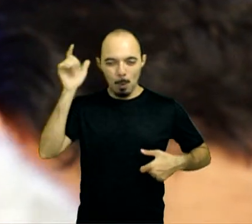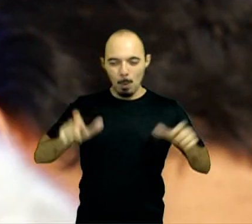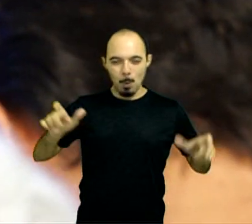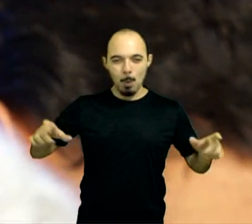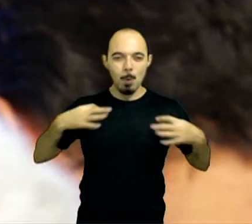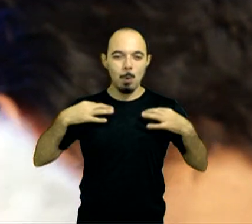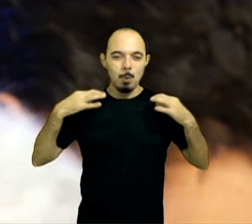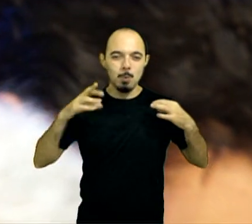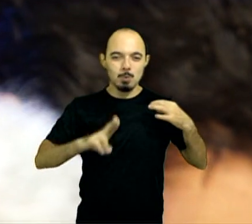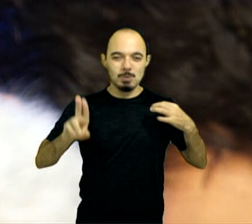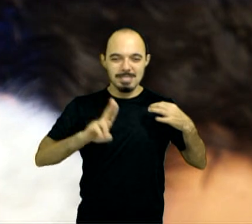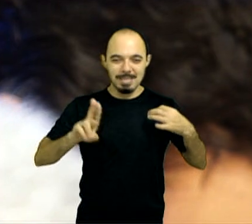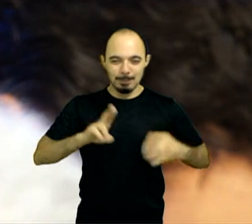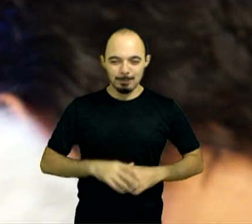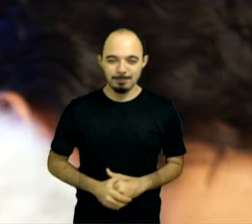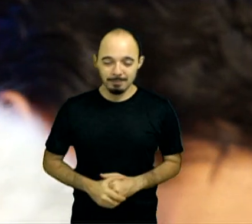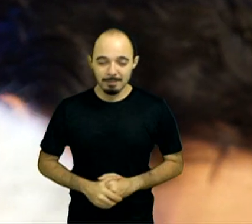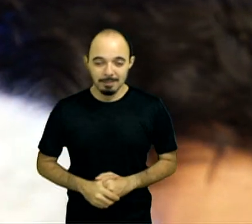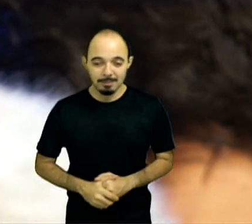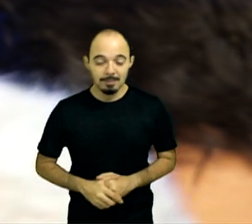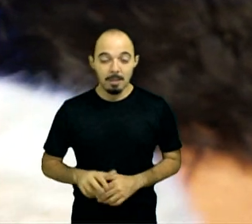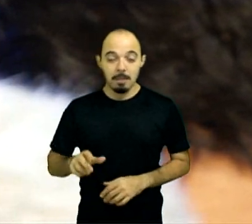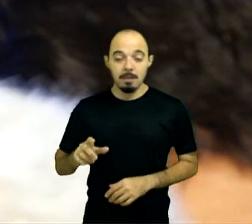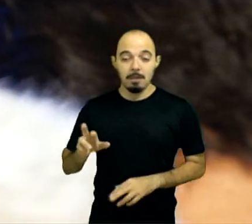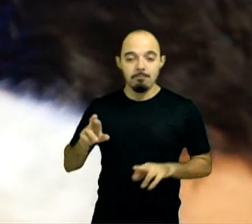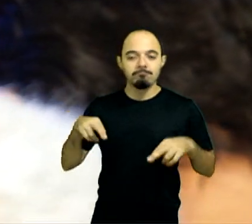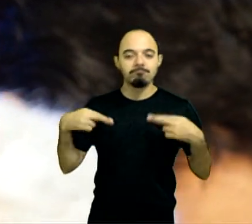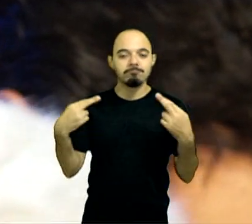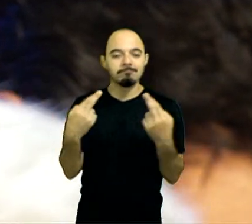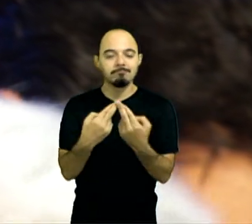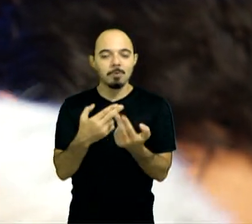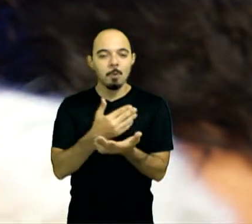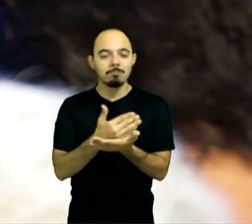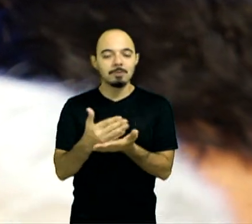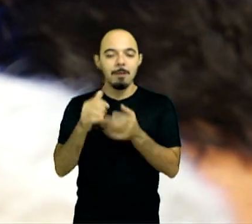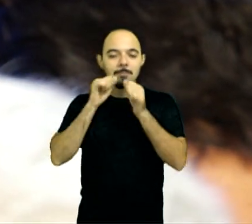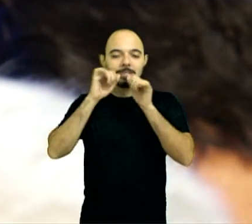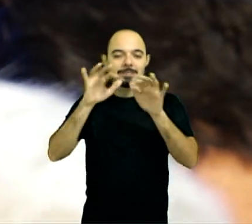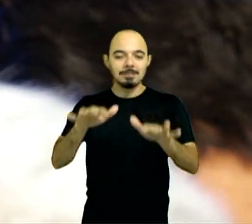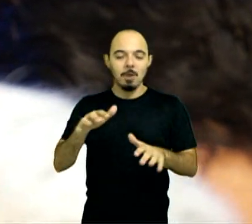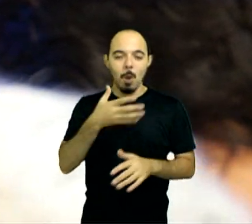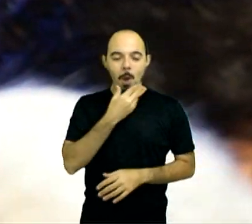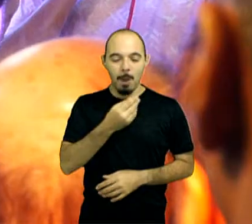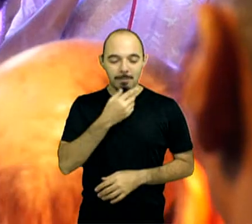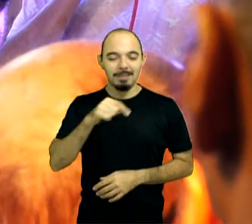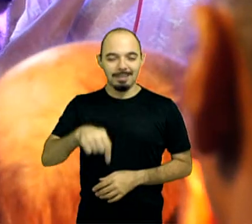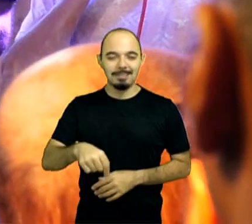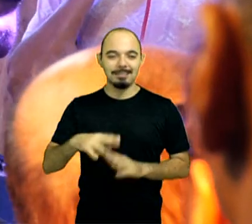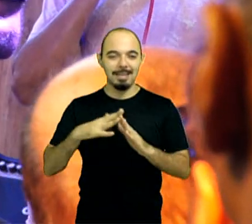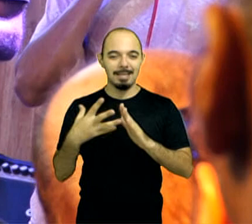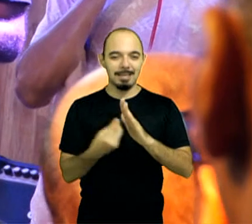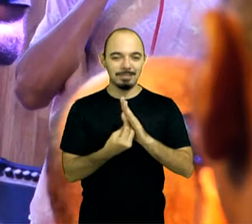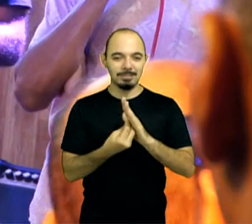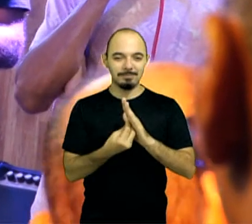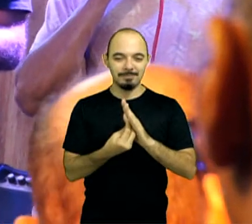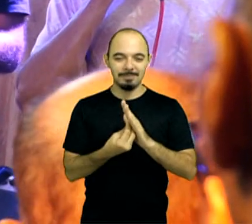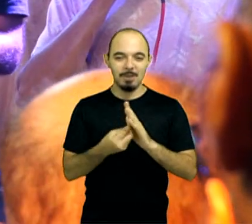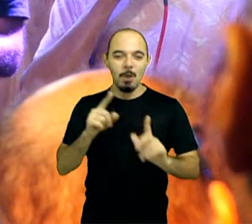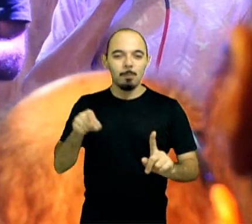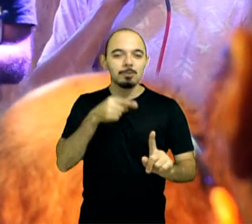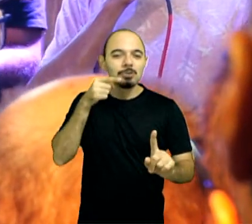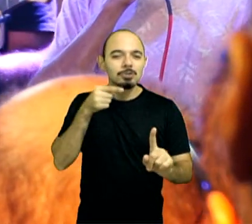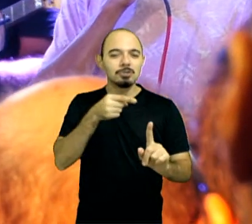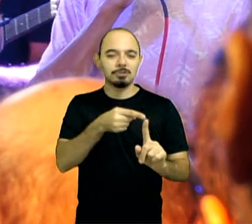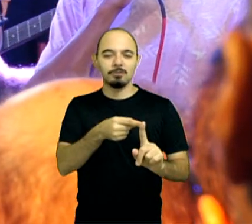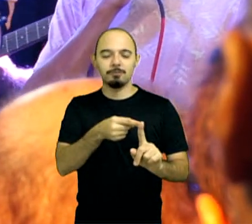Essa reunião, ela surgiu para abençoar a vida dos homens da nossa igreja. O objetivo de